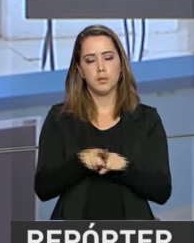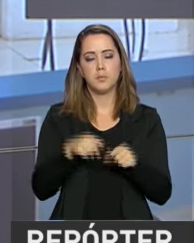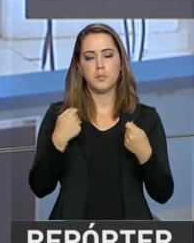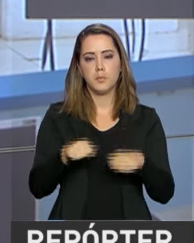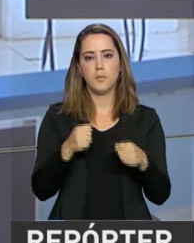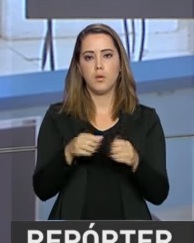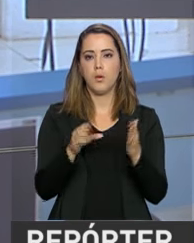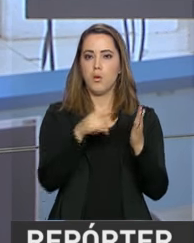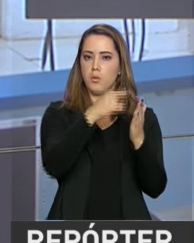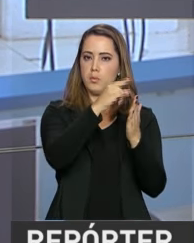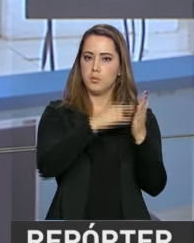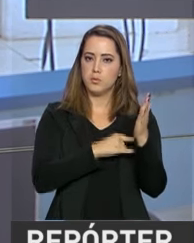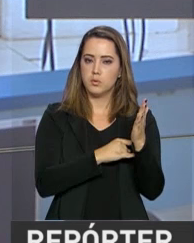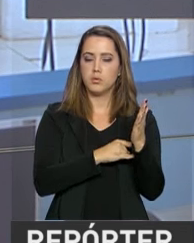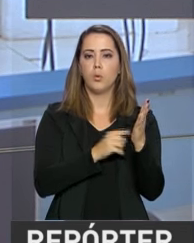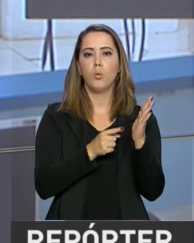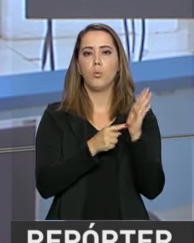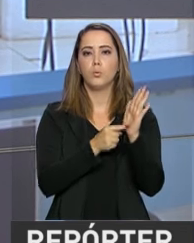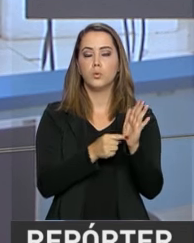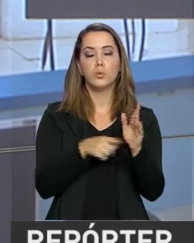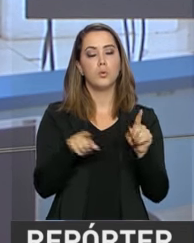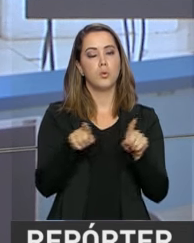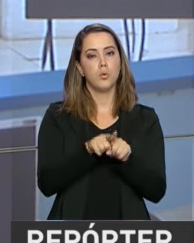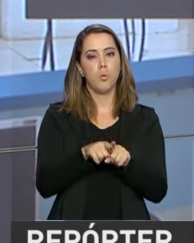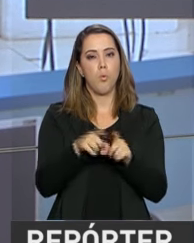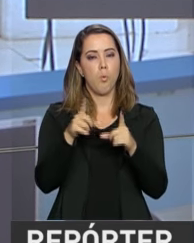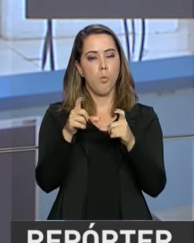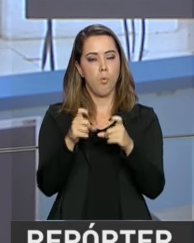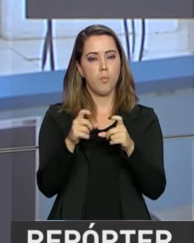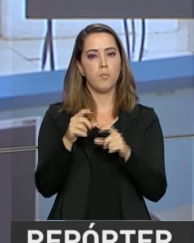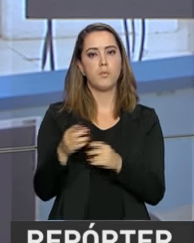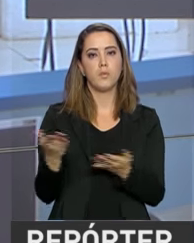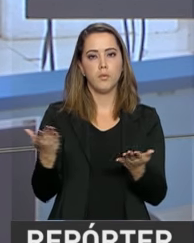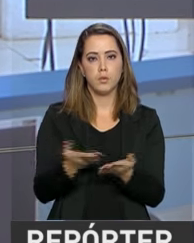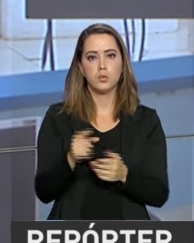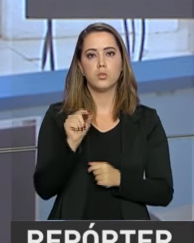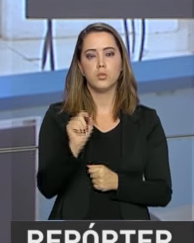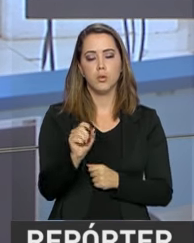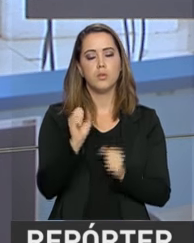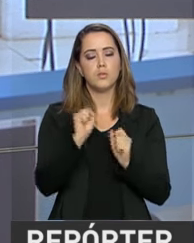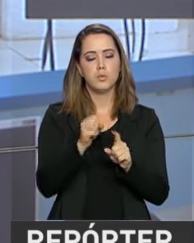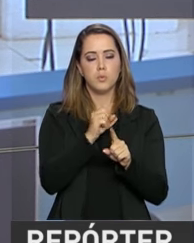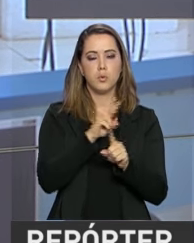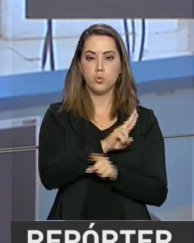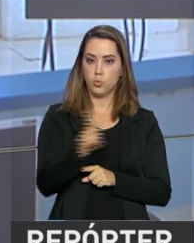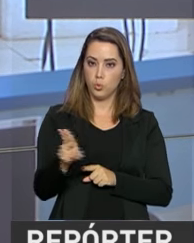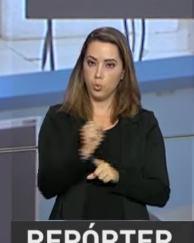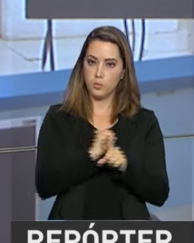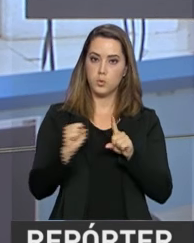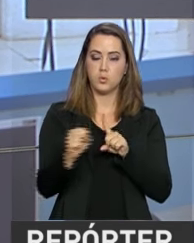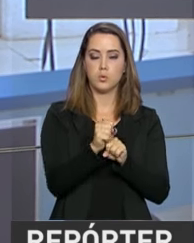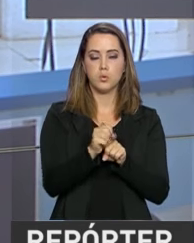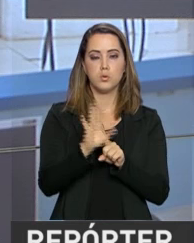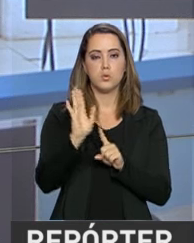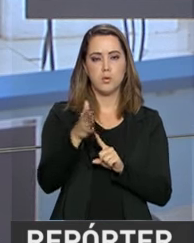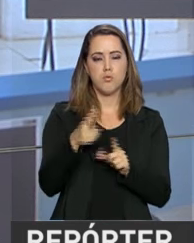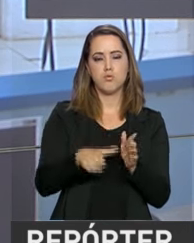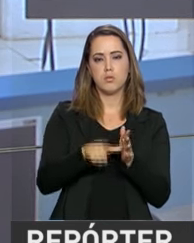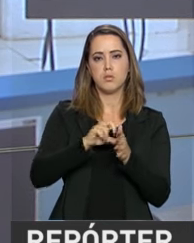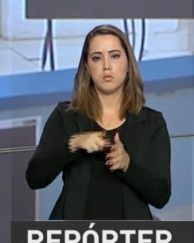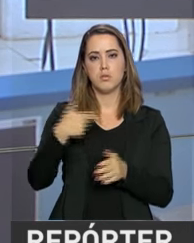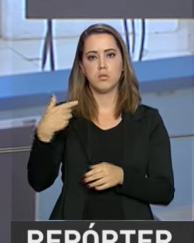cópia de documentos de identificação e foto recente. A possibilidade de usar o nome social no Enem foi aberta em